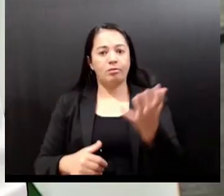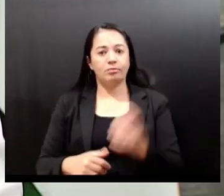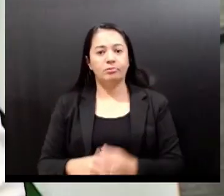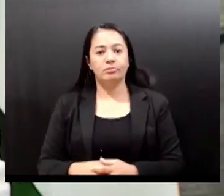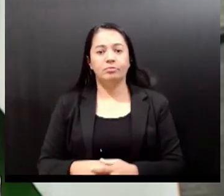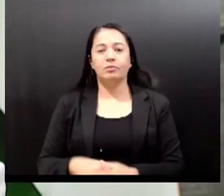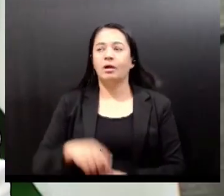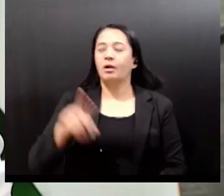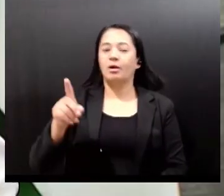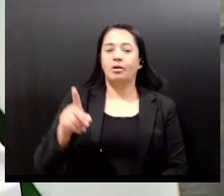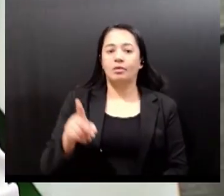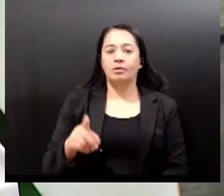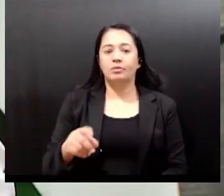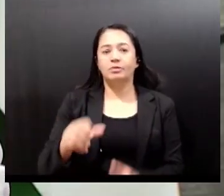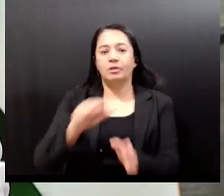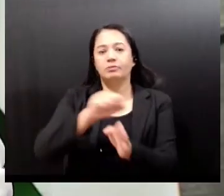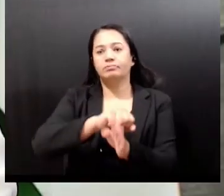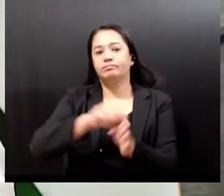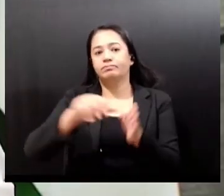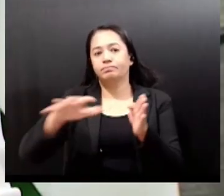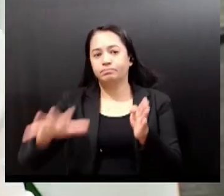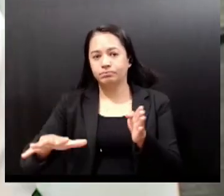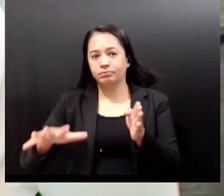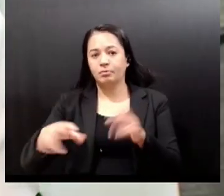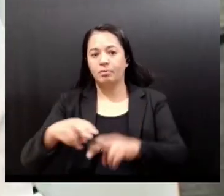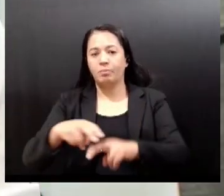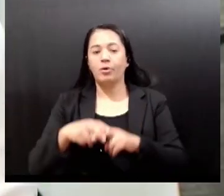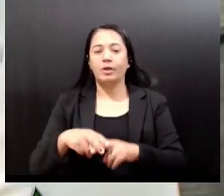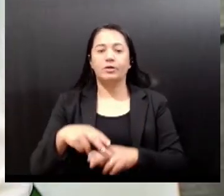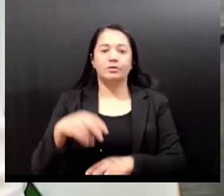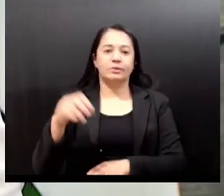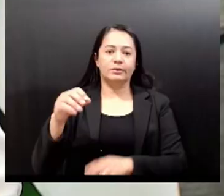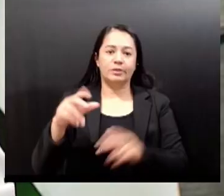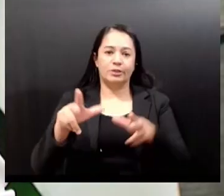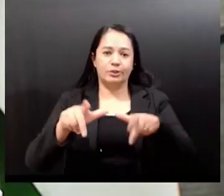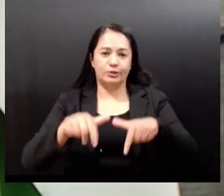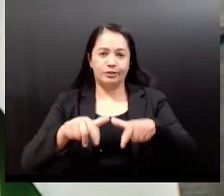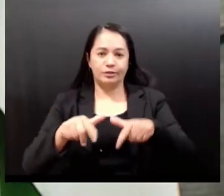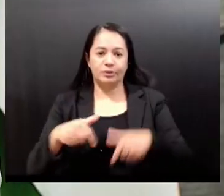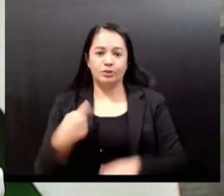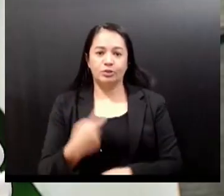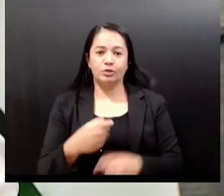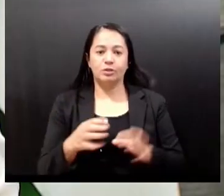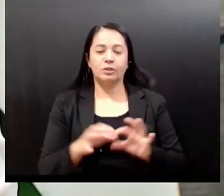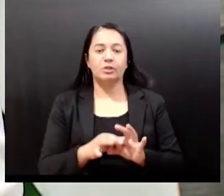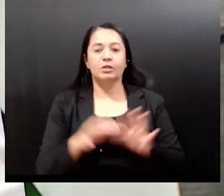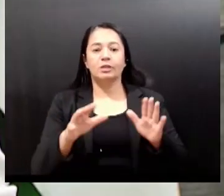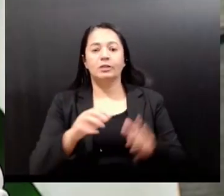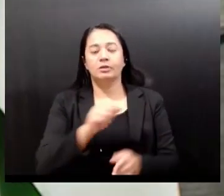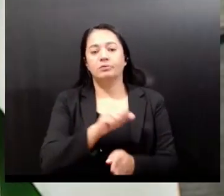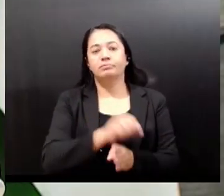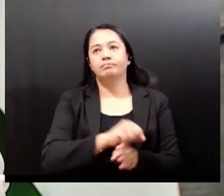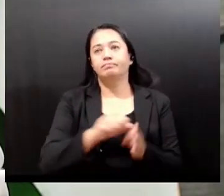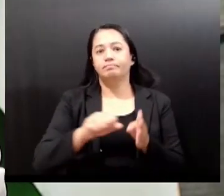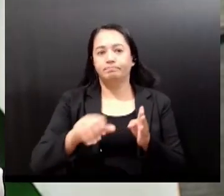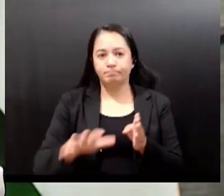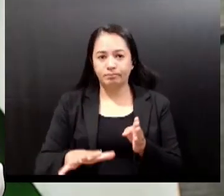da Palestina, promovido pelo Estado de Israel, as frentes em defesa da libertação palestina, como, por exemplo, a